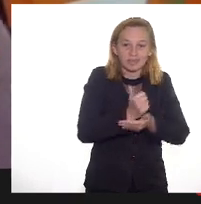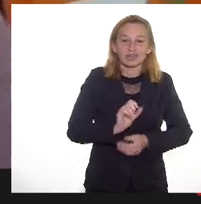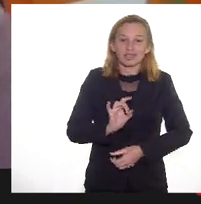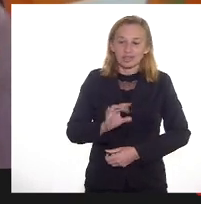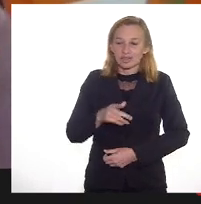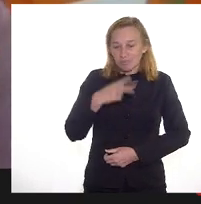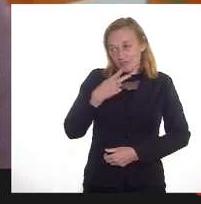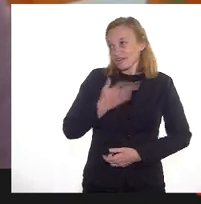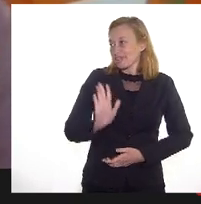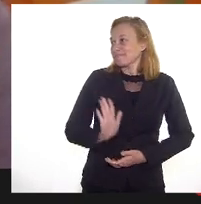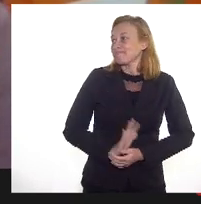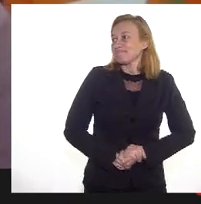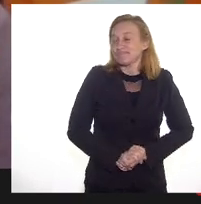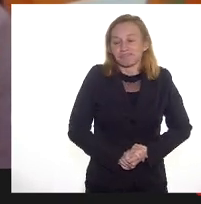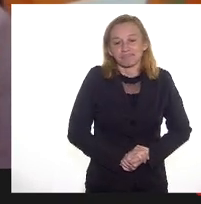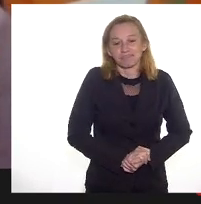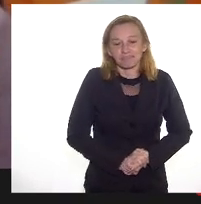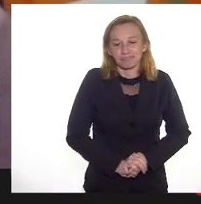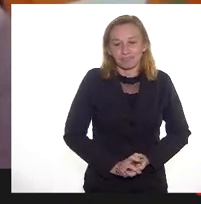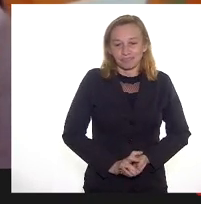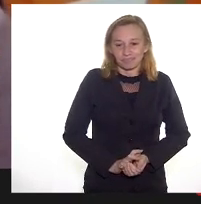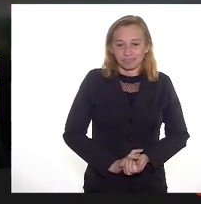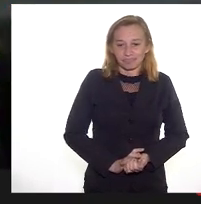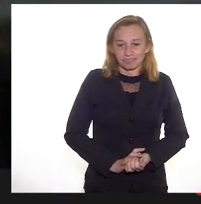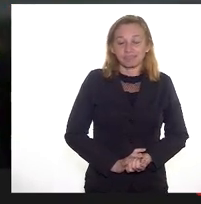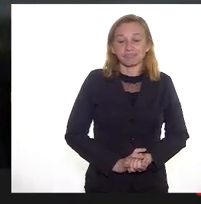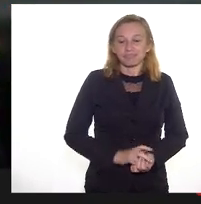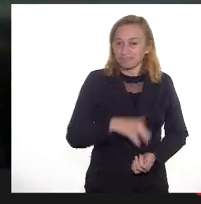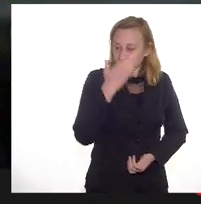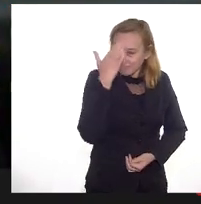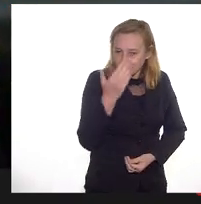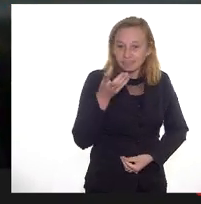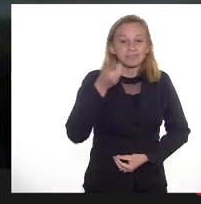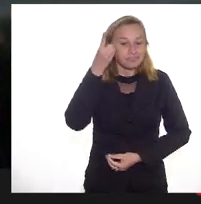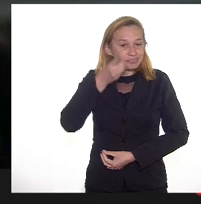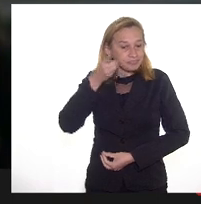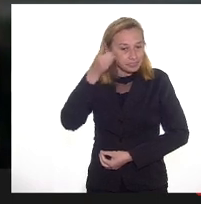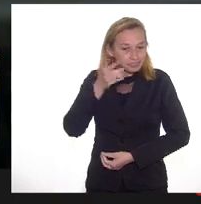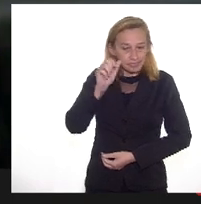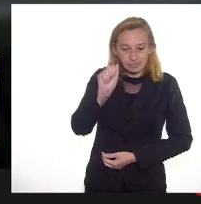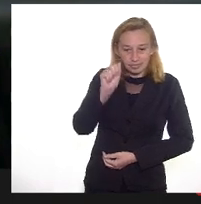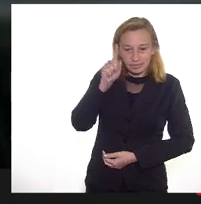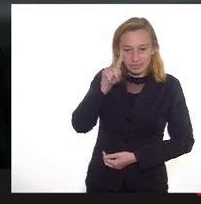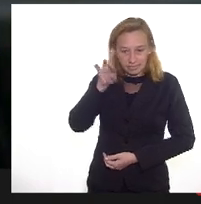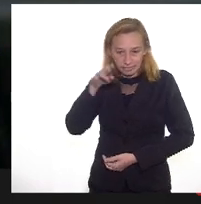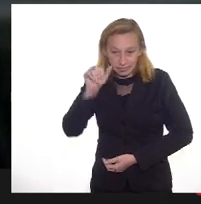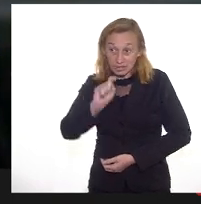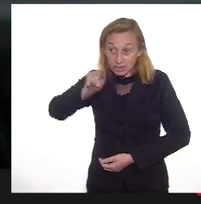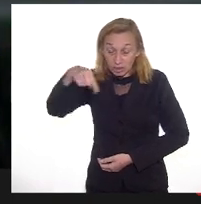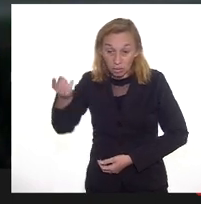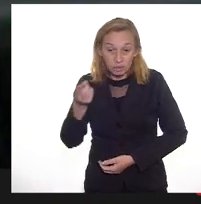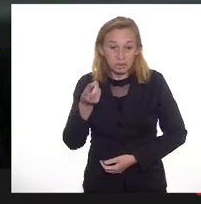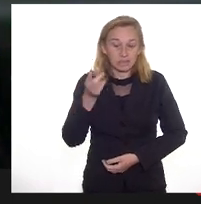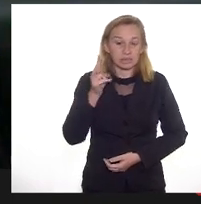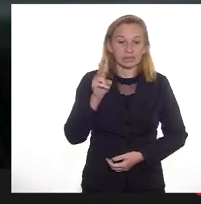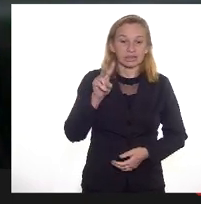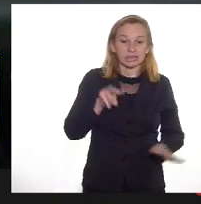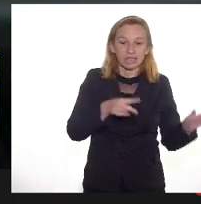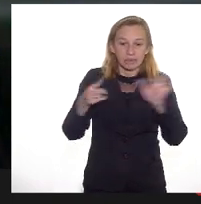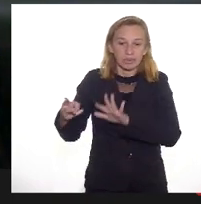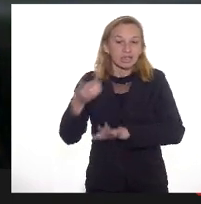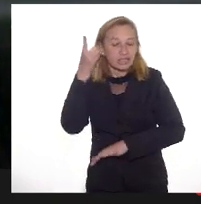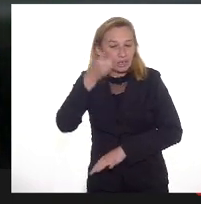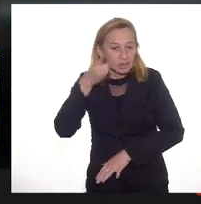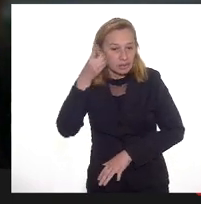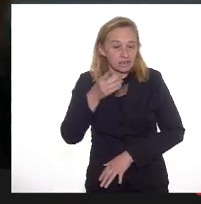enquanto, são essas as minhas observações. Agradecendo a deputada Adriana Baltazar, dizer que na semana que vem, deputada, nós vamos estar